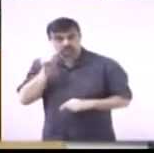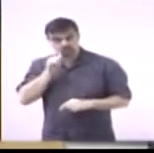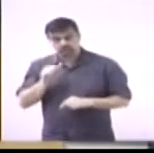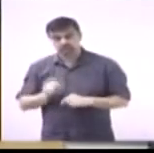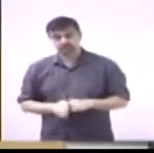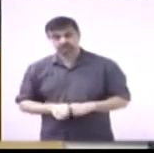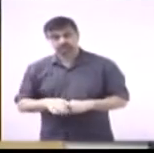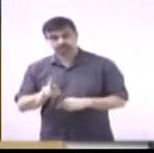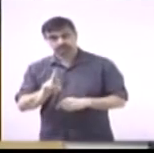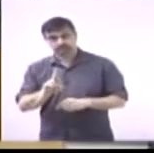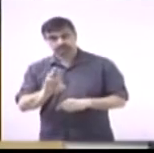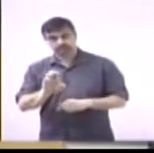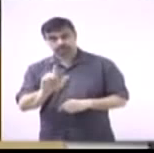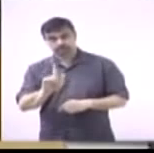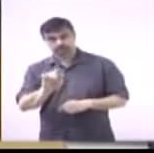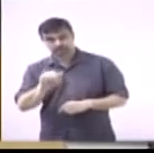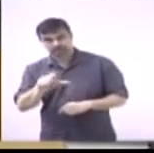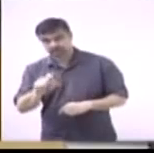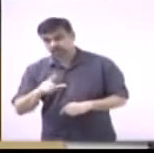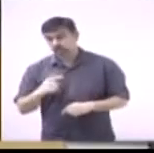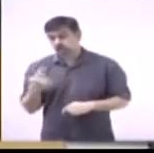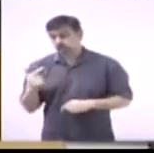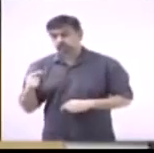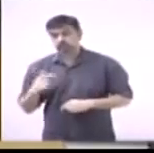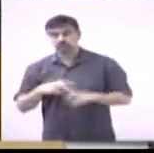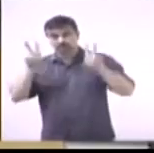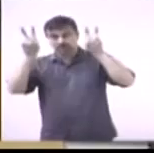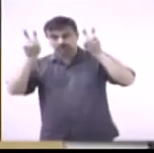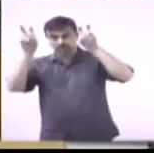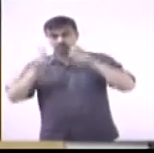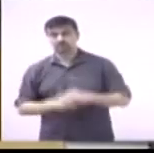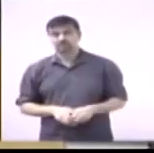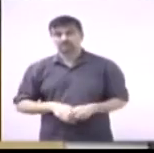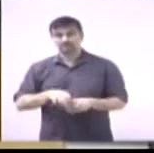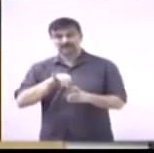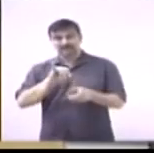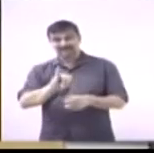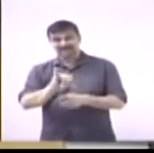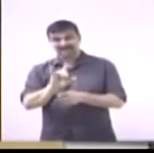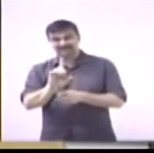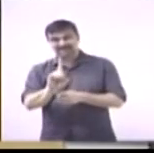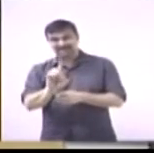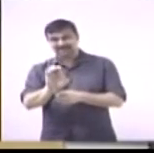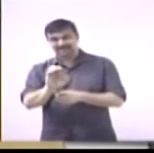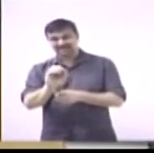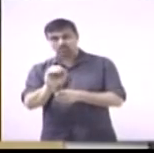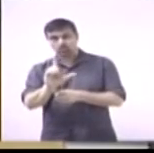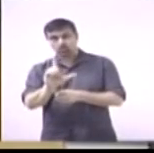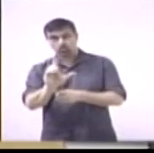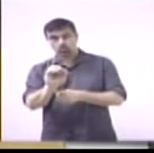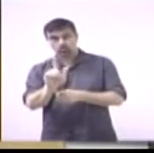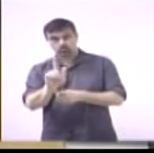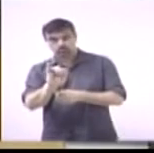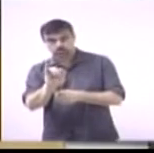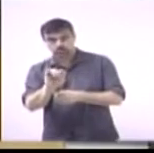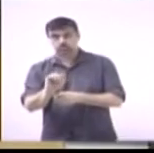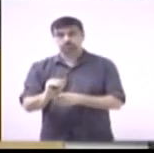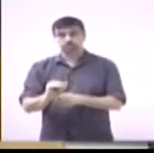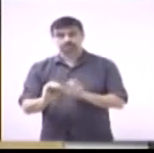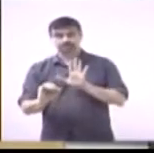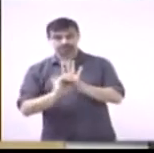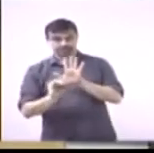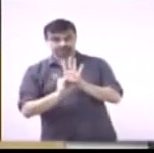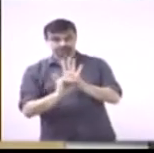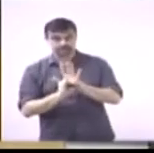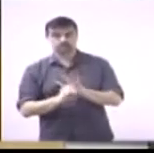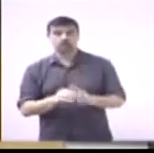a questão totalmente instalada da ideologia, pelo menos nós tivemos a possibilidade de ouvir a